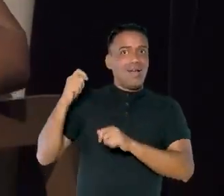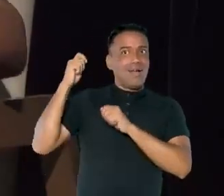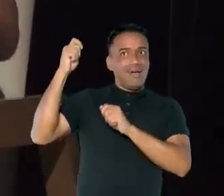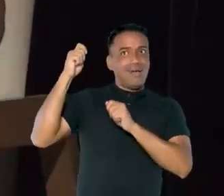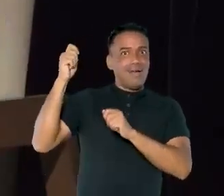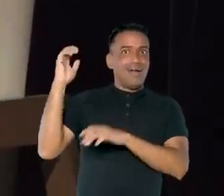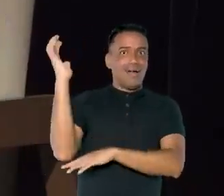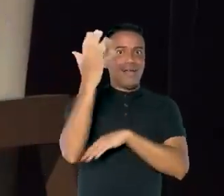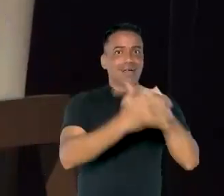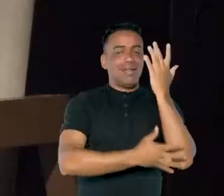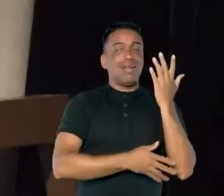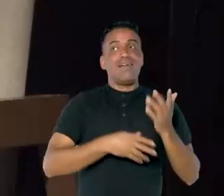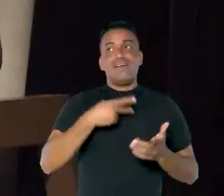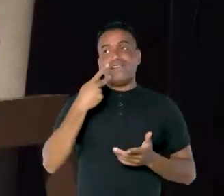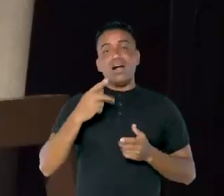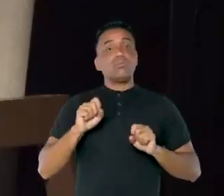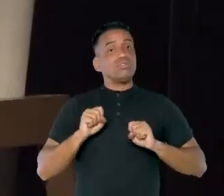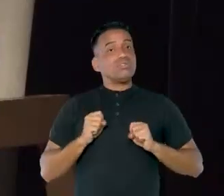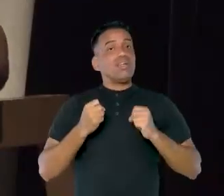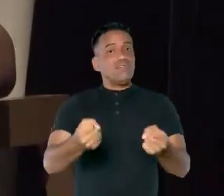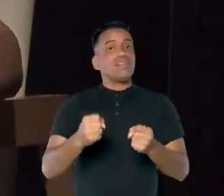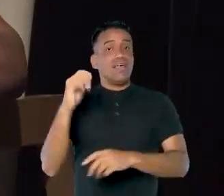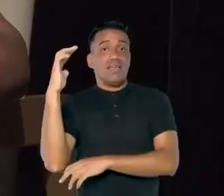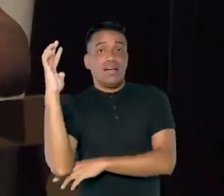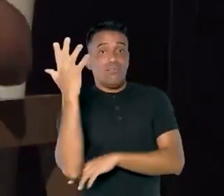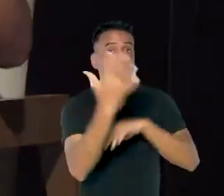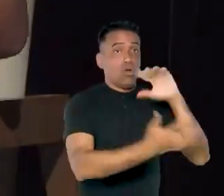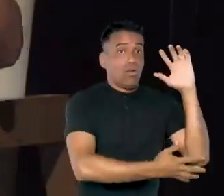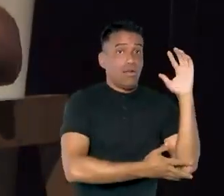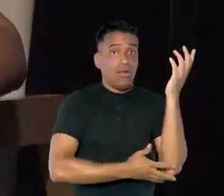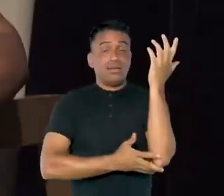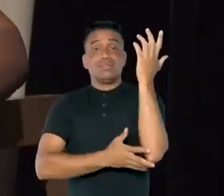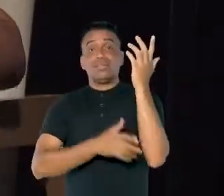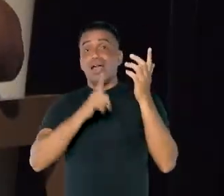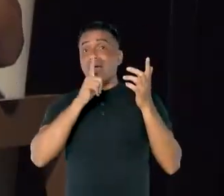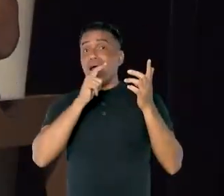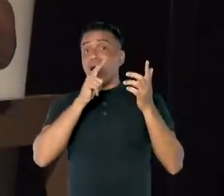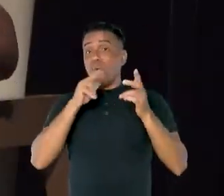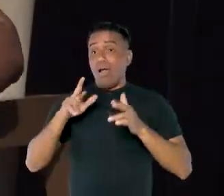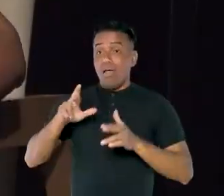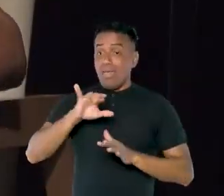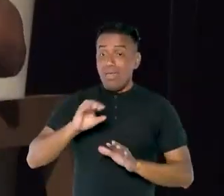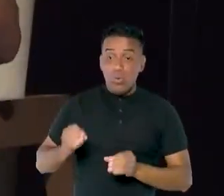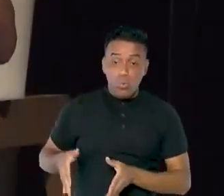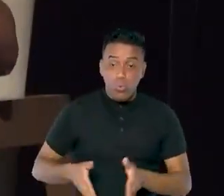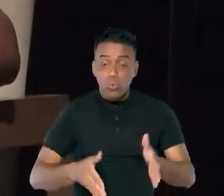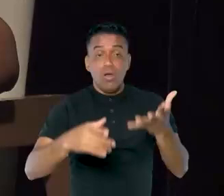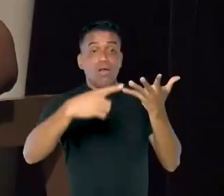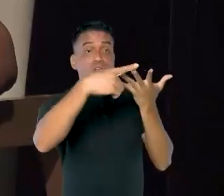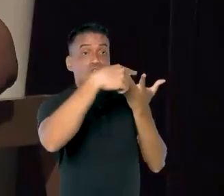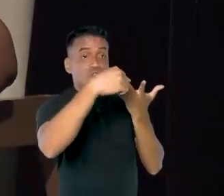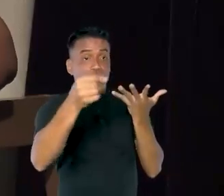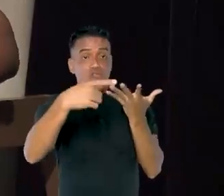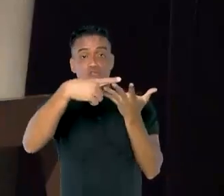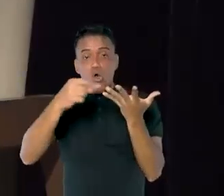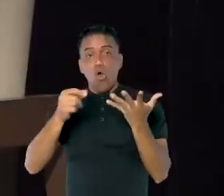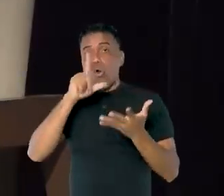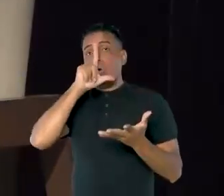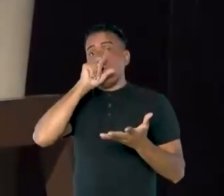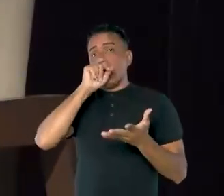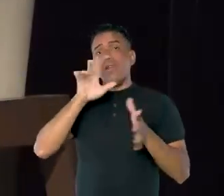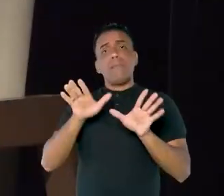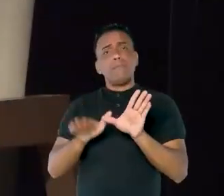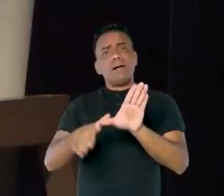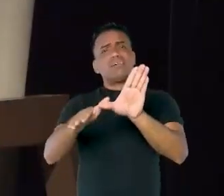assim, vamos defender a floresta, o rio, as folhas e os pássaros. E os